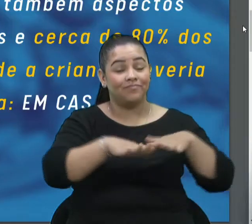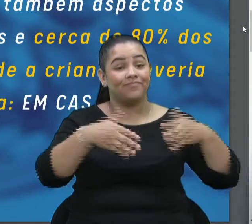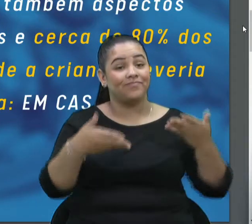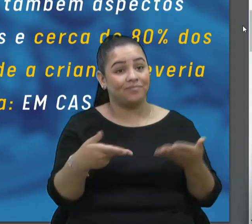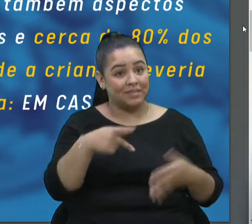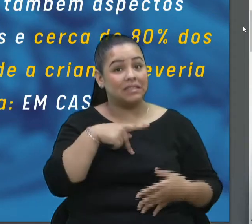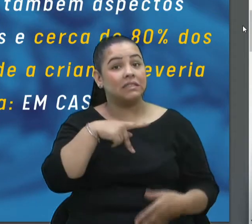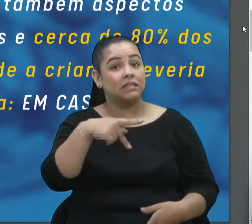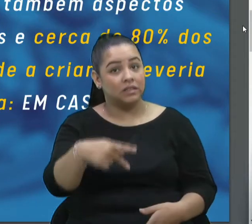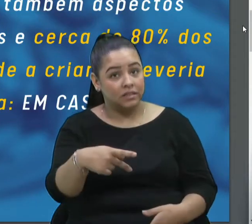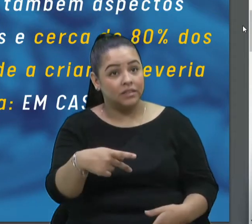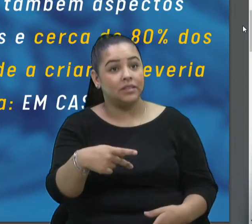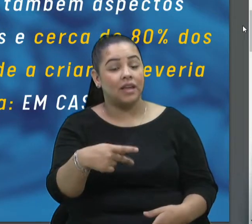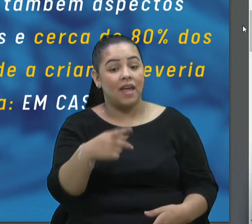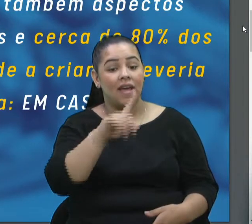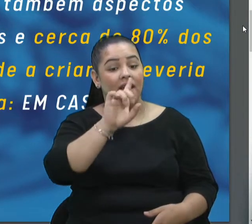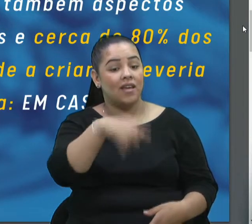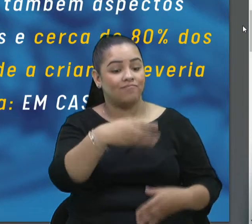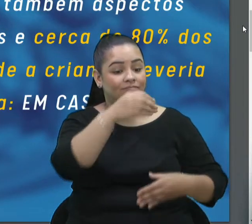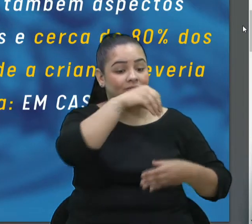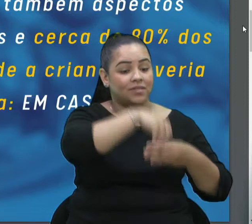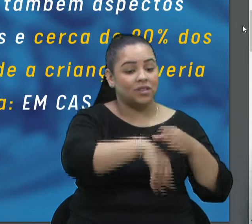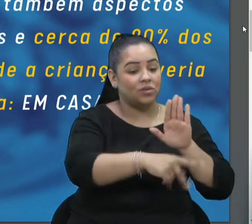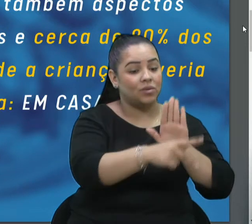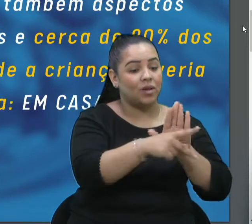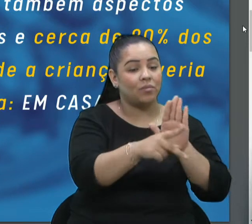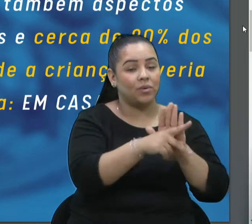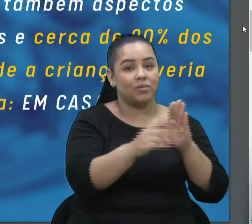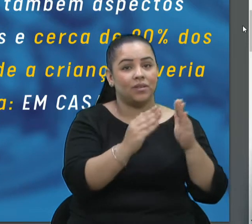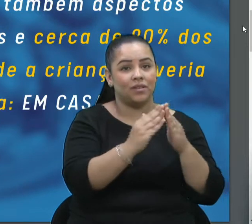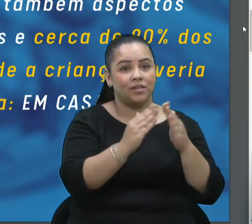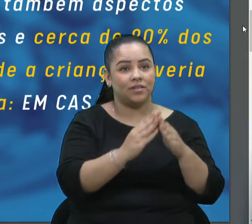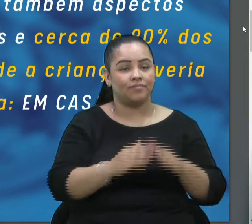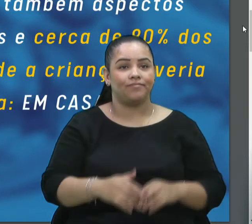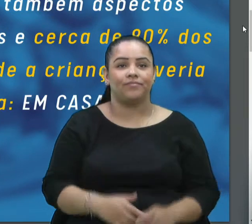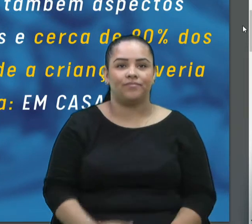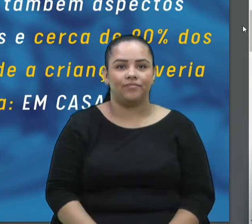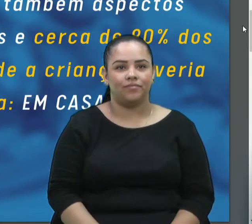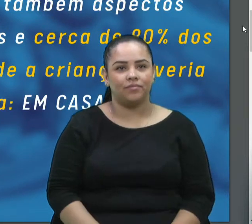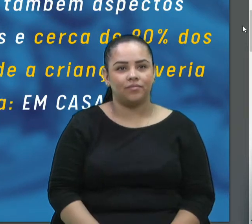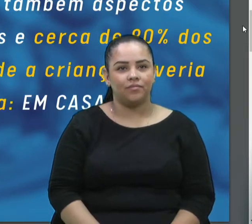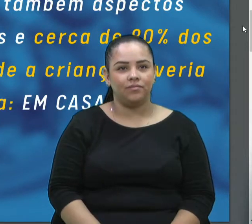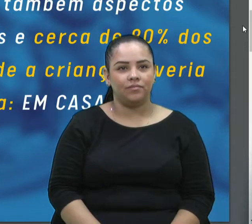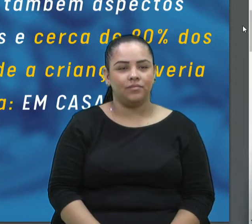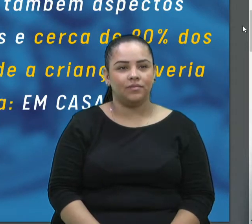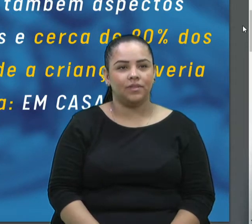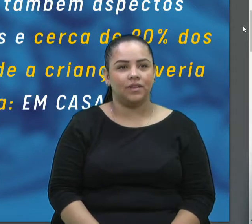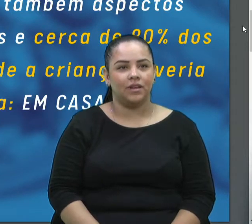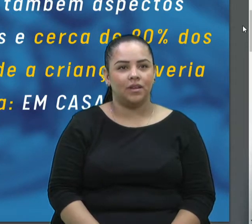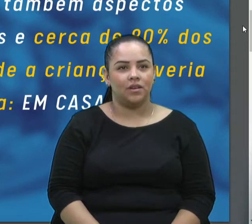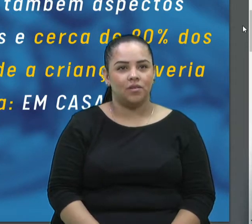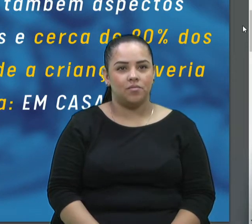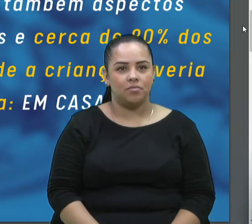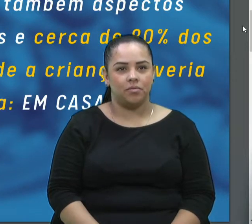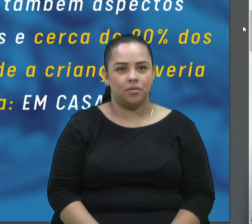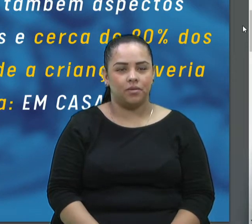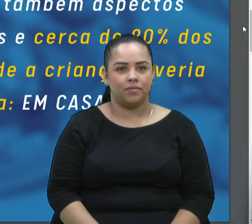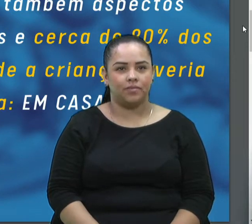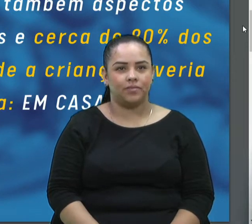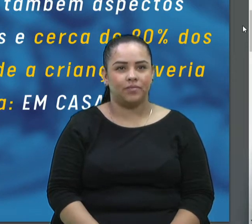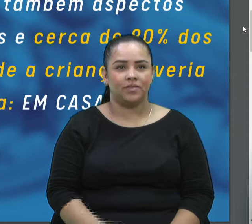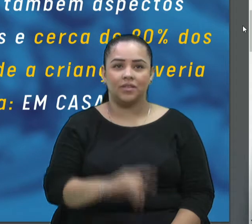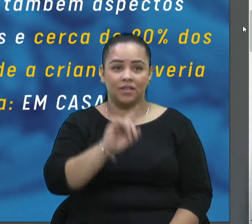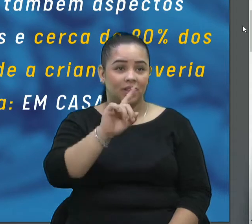Velocino, dentro da própria casa. Então, são situações que, como eu disse, que